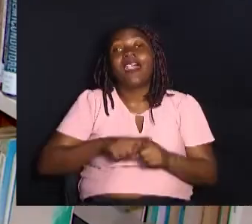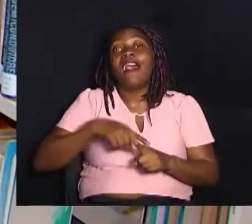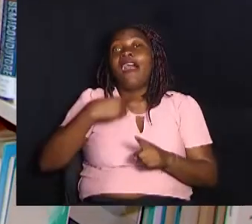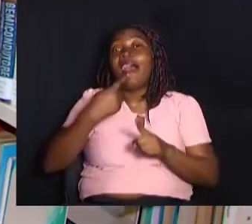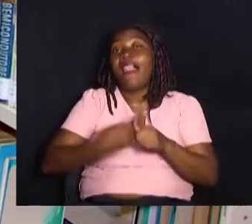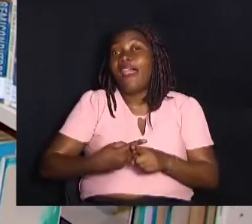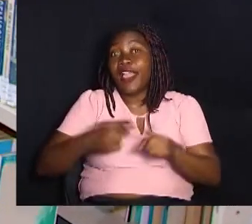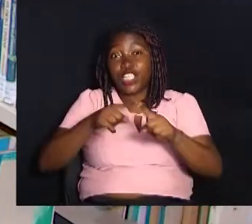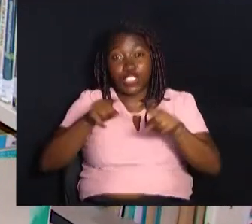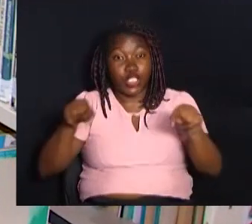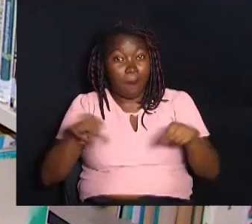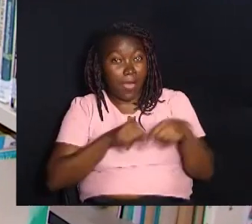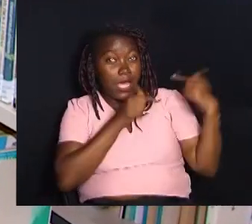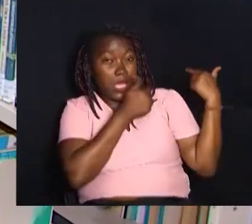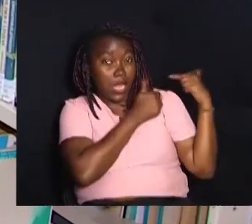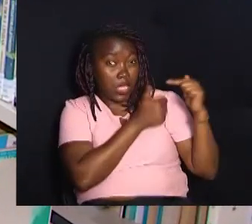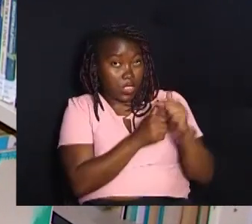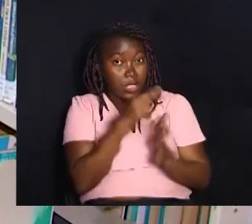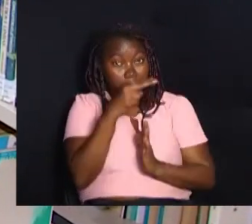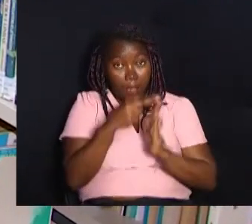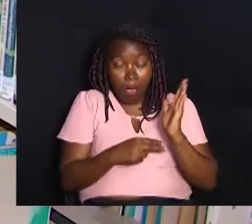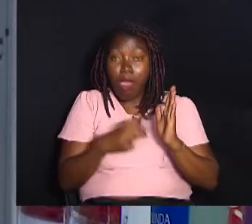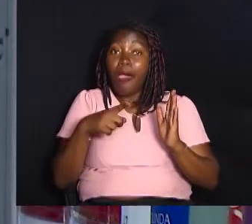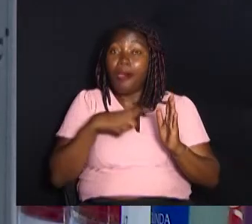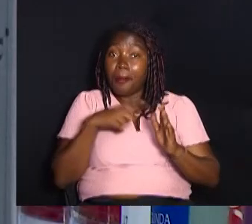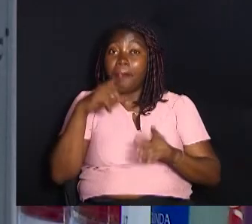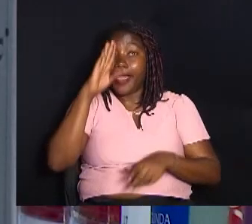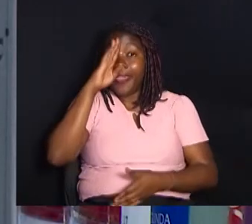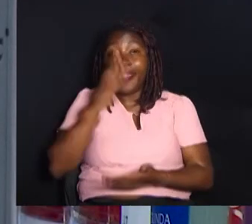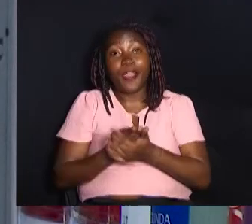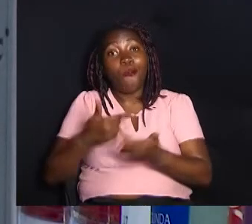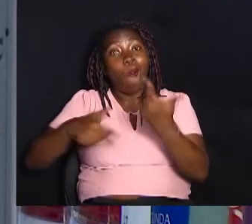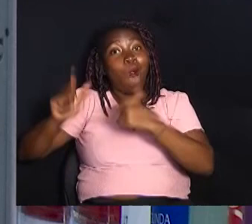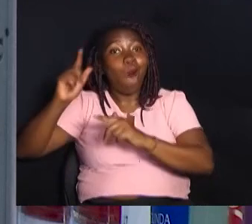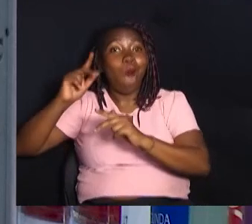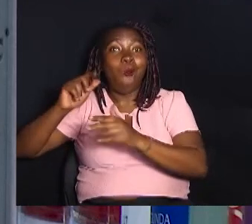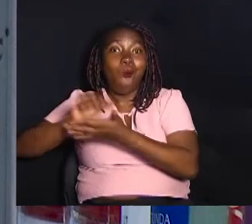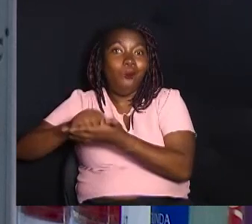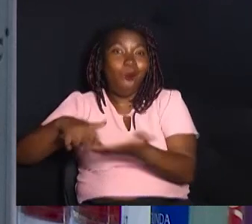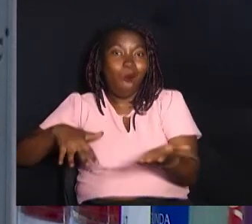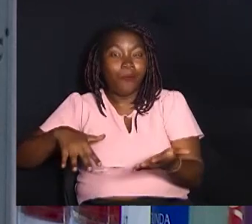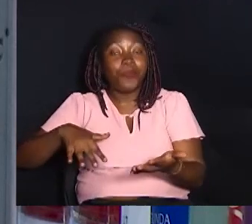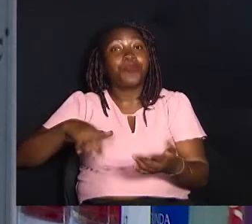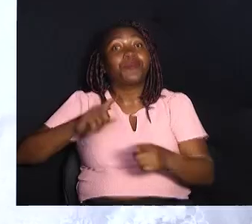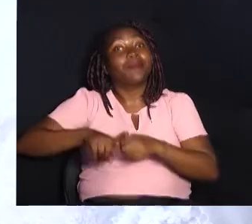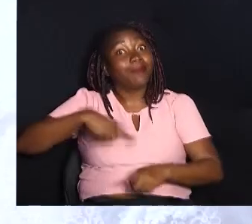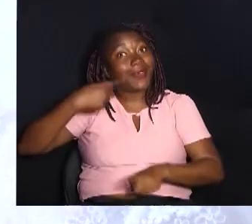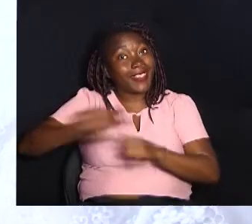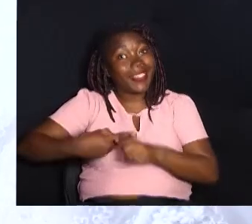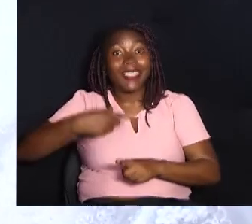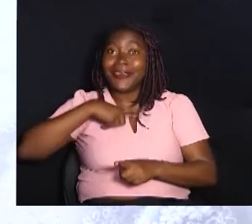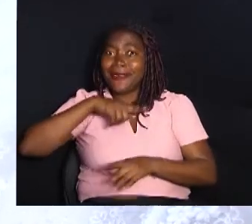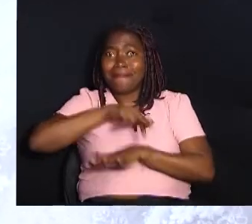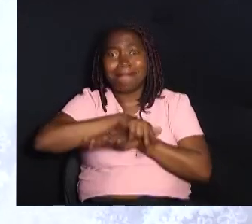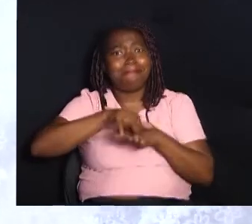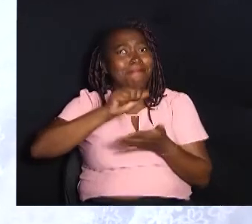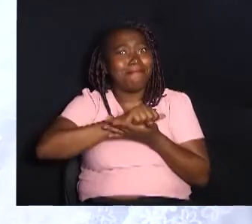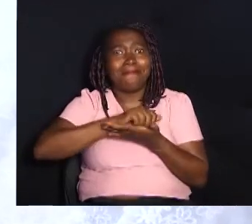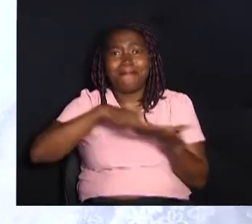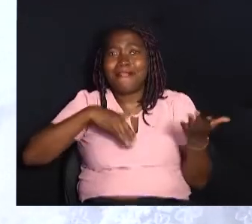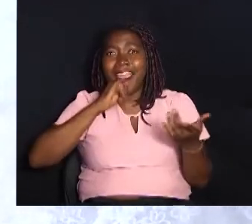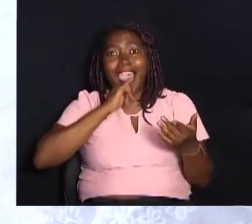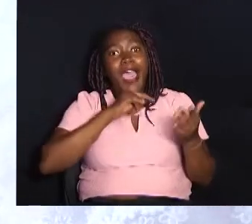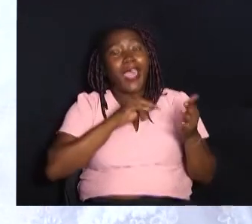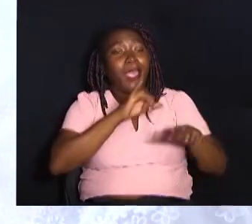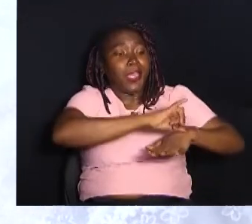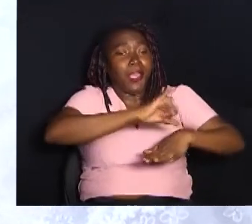sim. Além do espaço tradicional para a leitura, a biblioteca também conta com outros serviços. Além disso, a gente tem